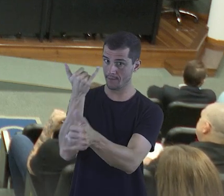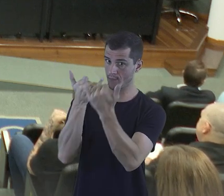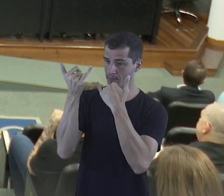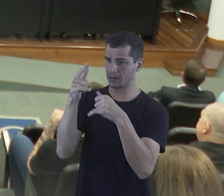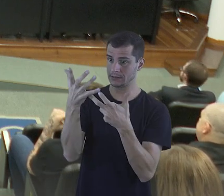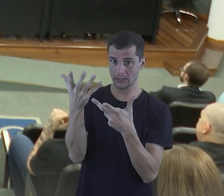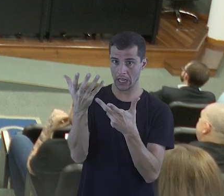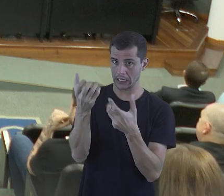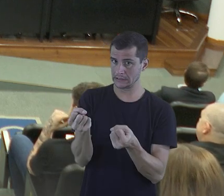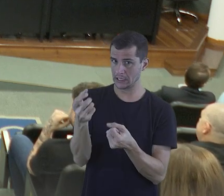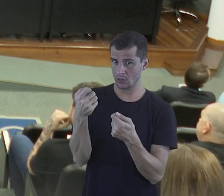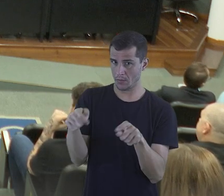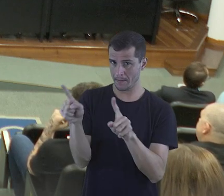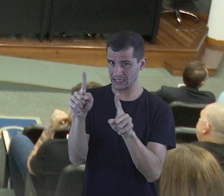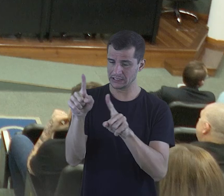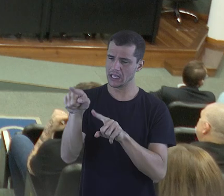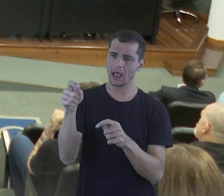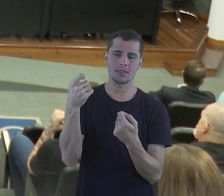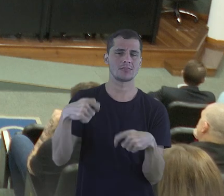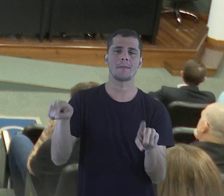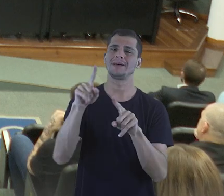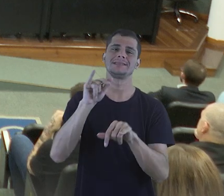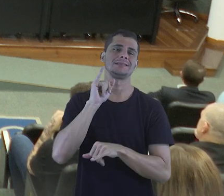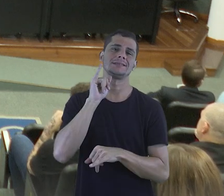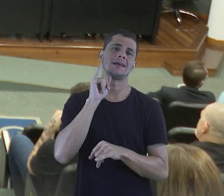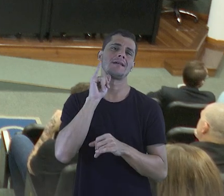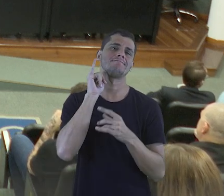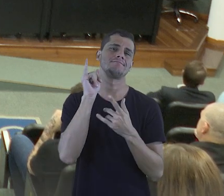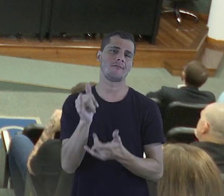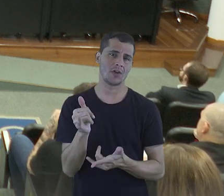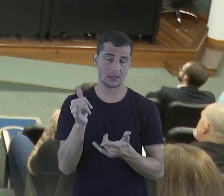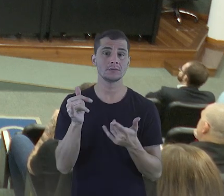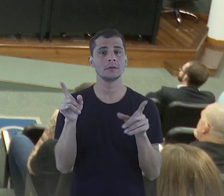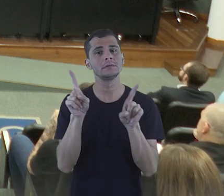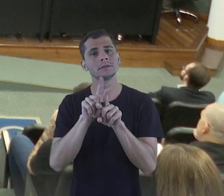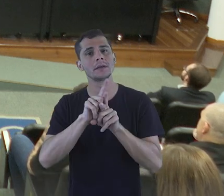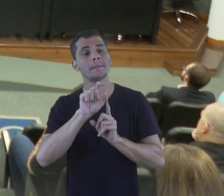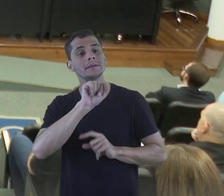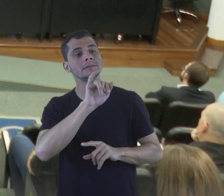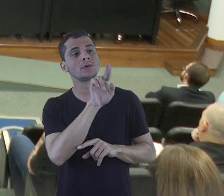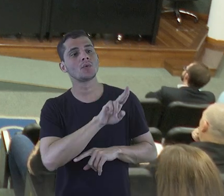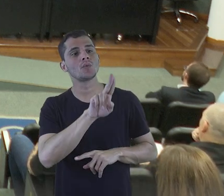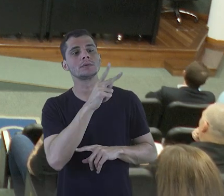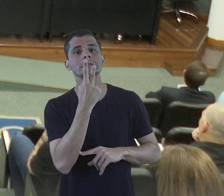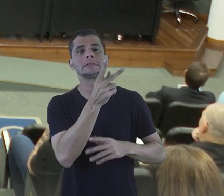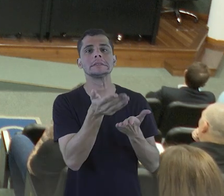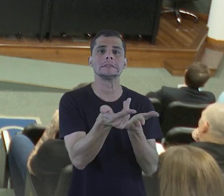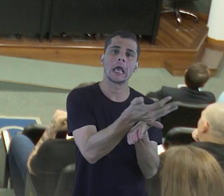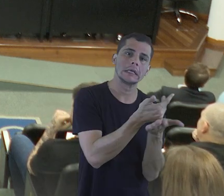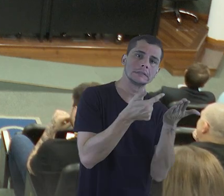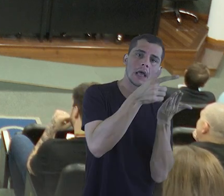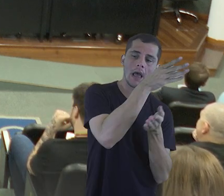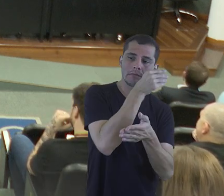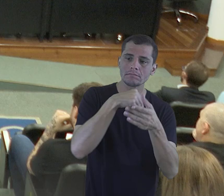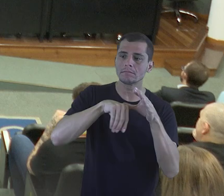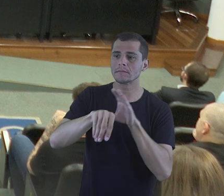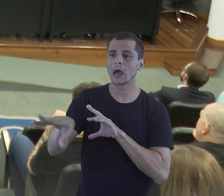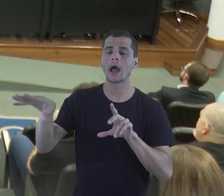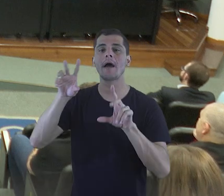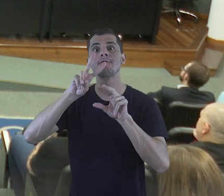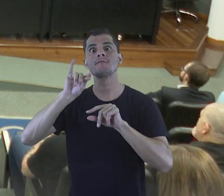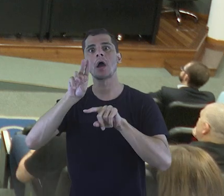consentir é porque eu posso tratar o dado então eu não preciso informar nos casos de uso compartilhado de dados em que será dada